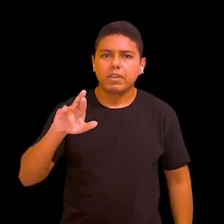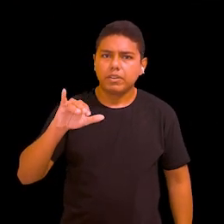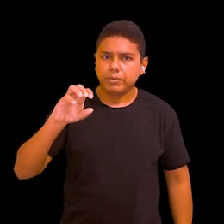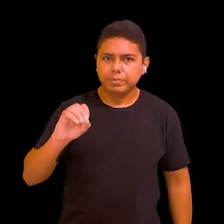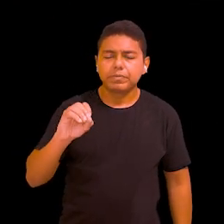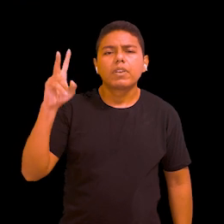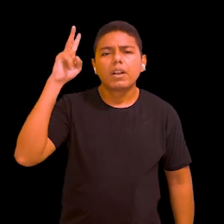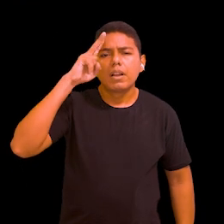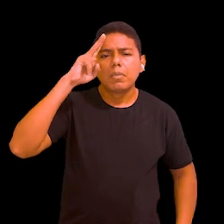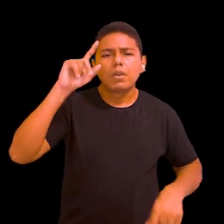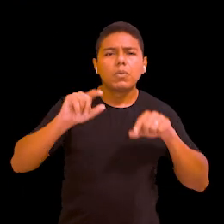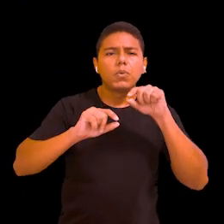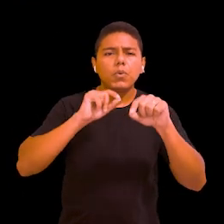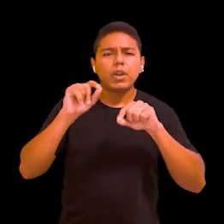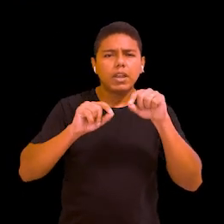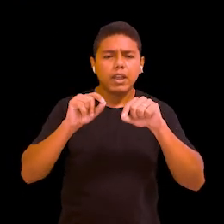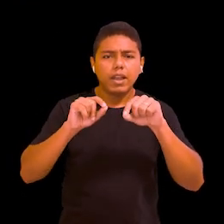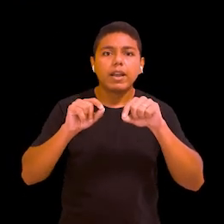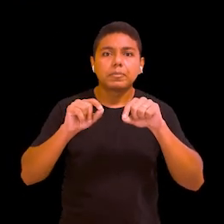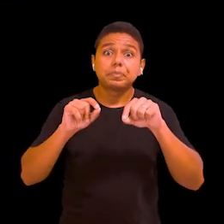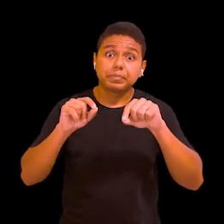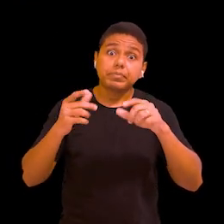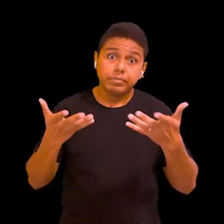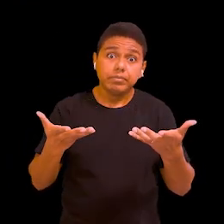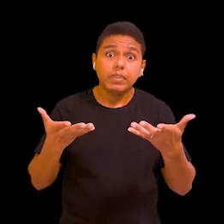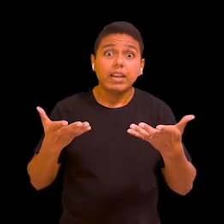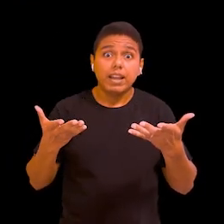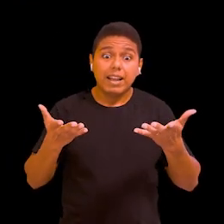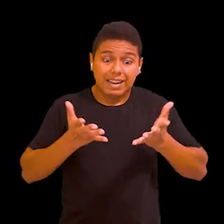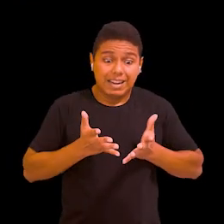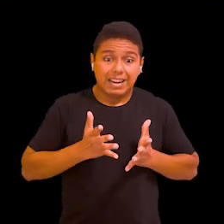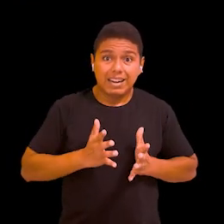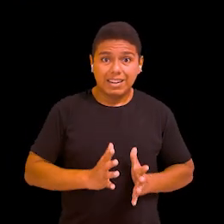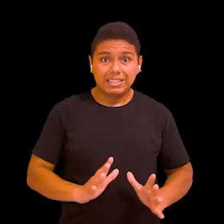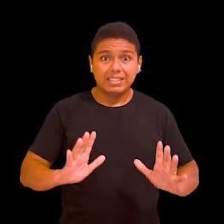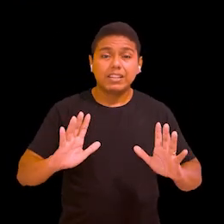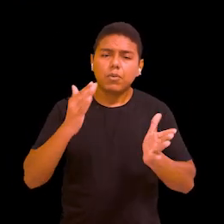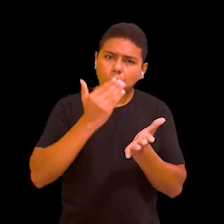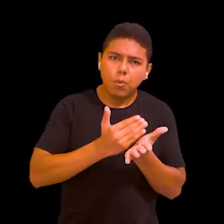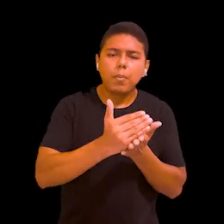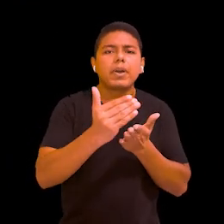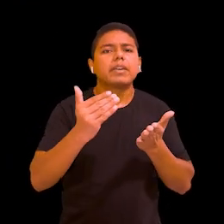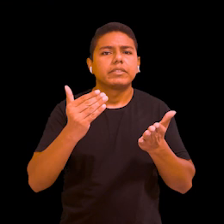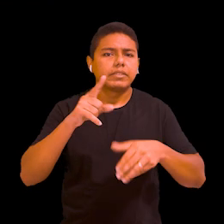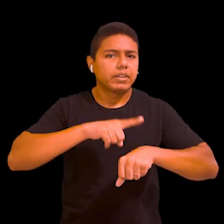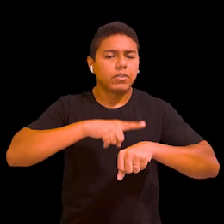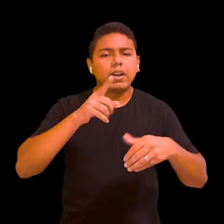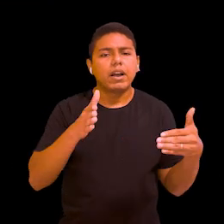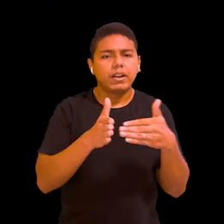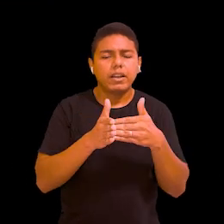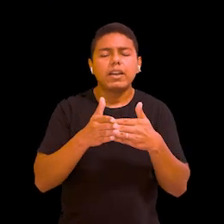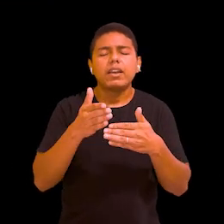Para lembrar, o puerpério ele inicia-se logo após o parto, o nascimento, e dura em média até